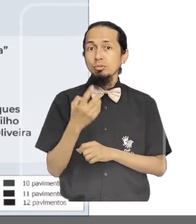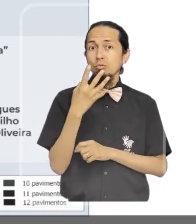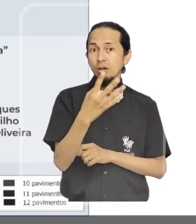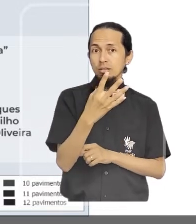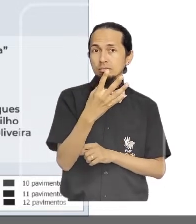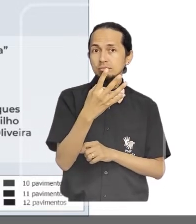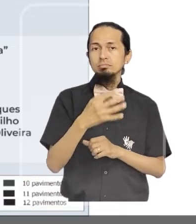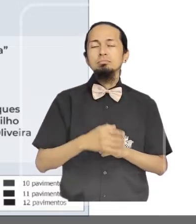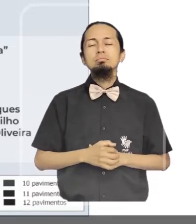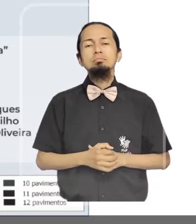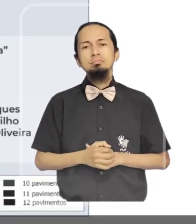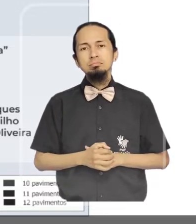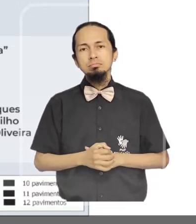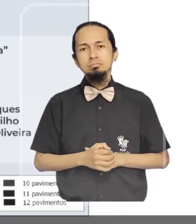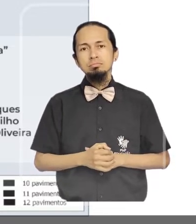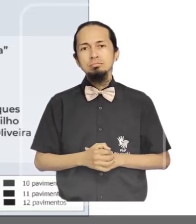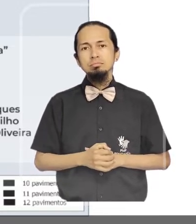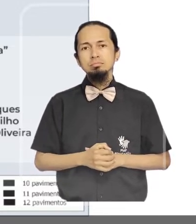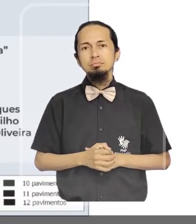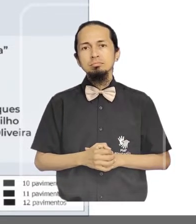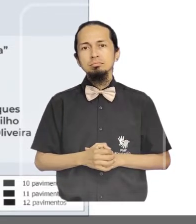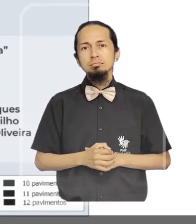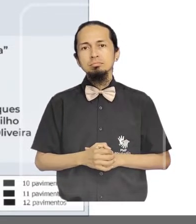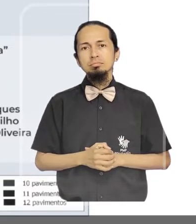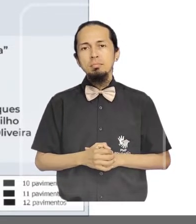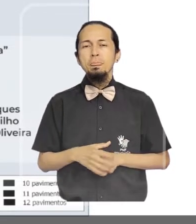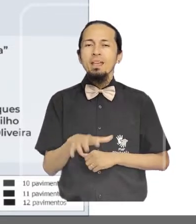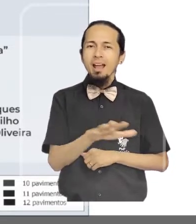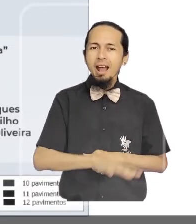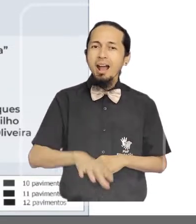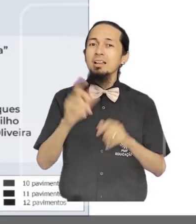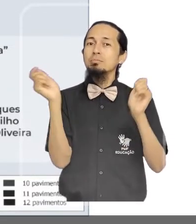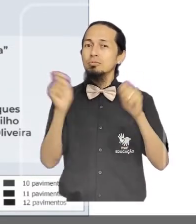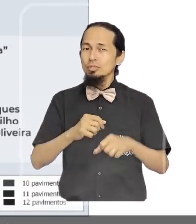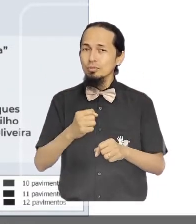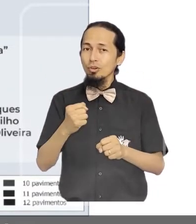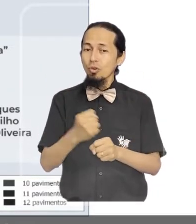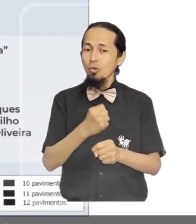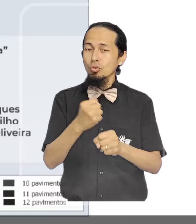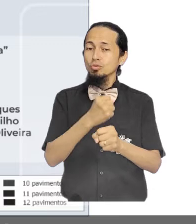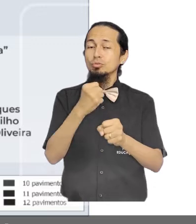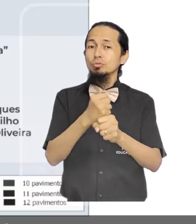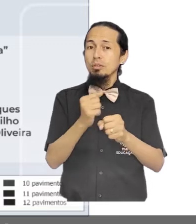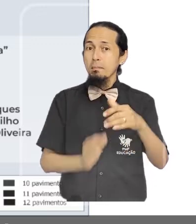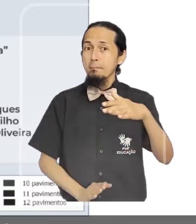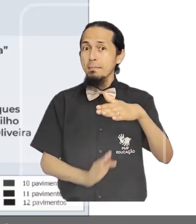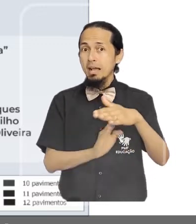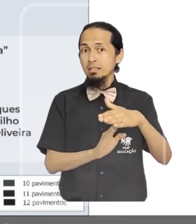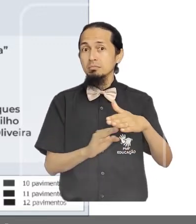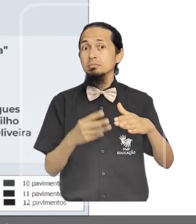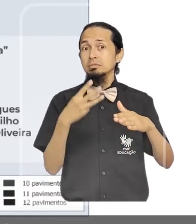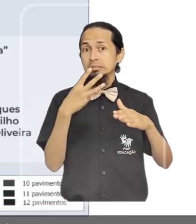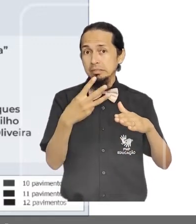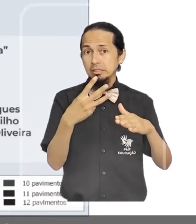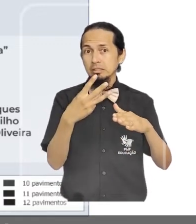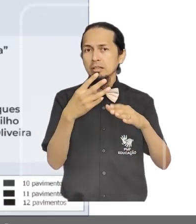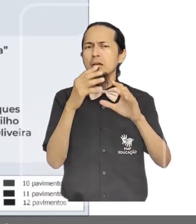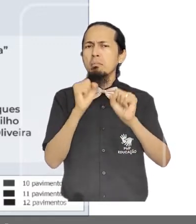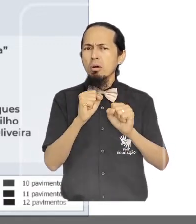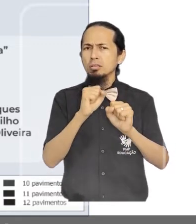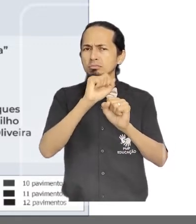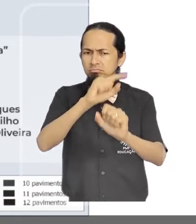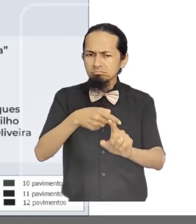chegando à altura máxima de 4 pavimentos com os incentivos. Já as áreas onde é permitida a construção de no máximo